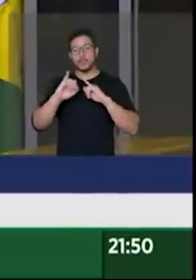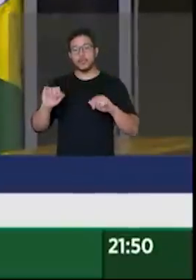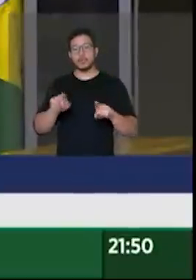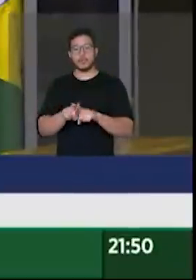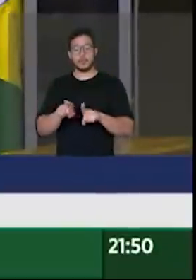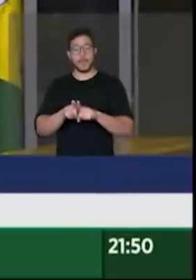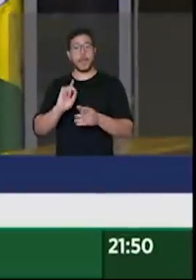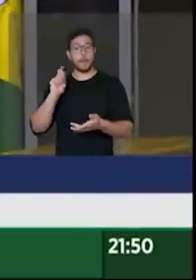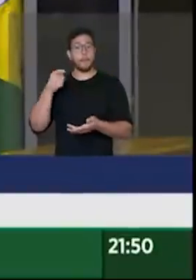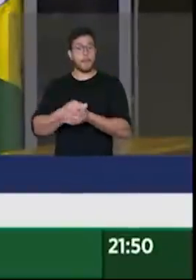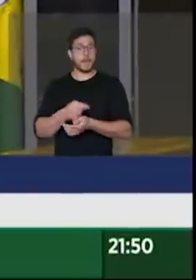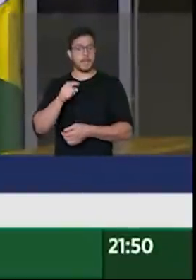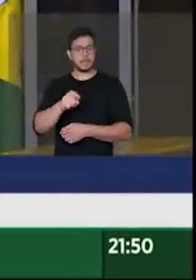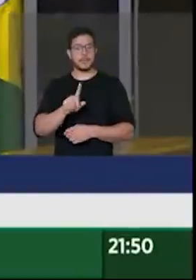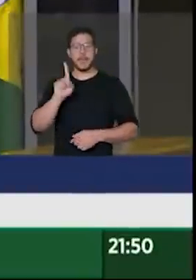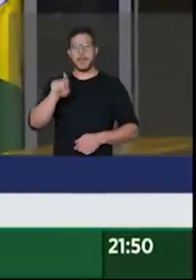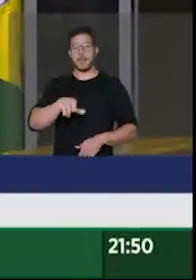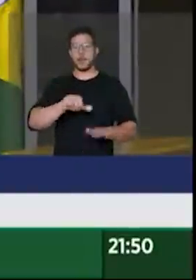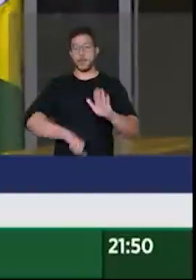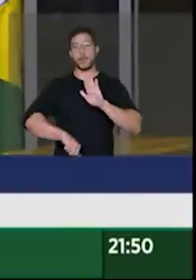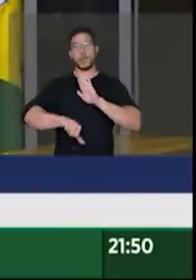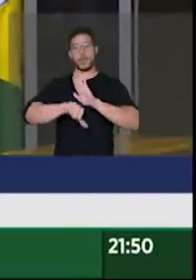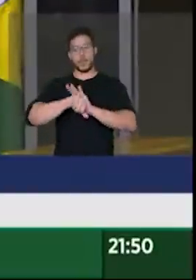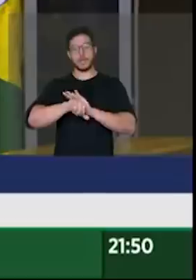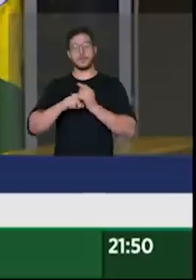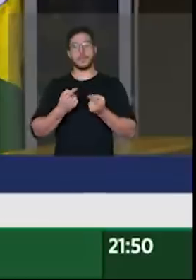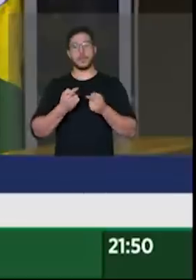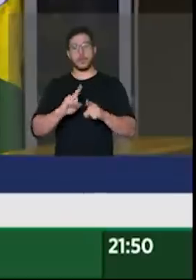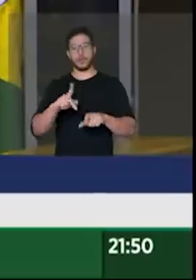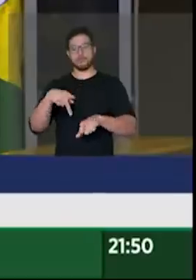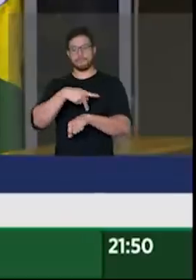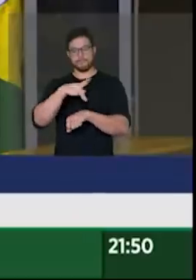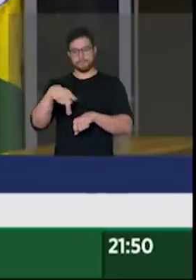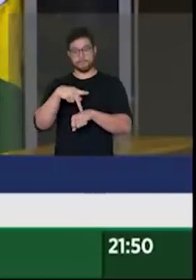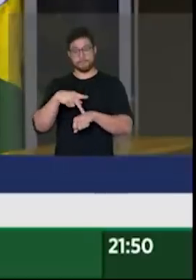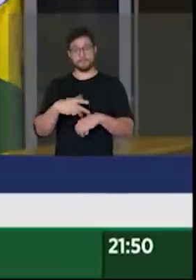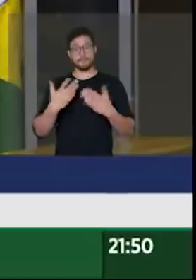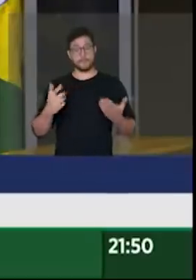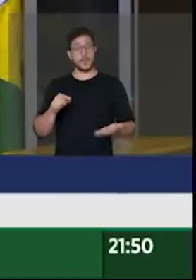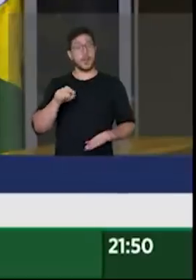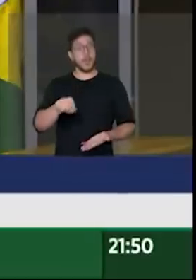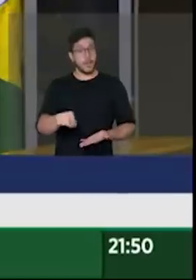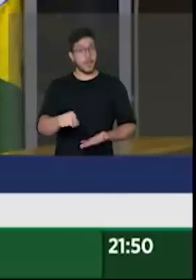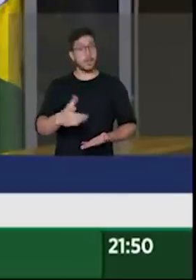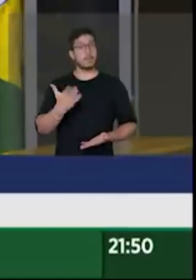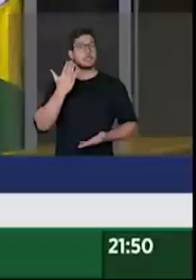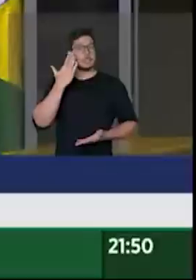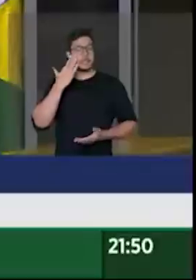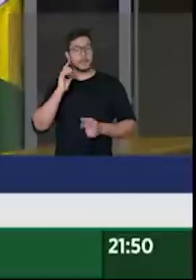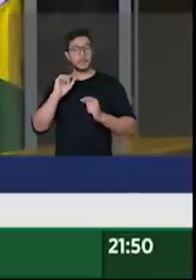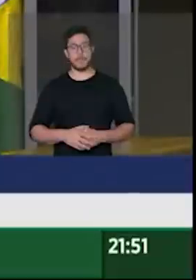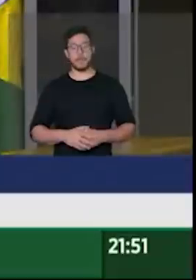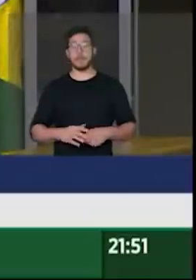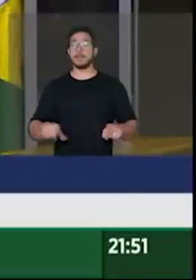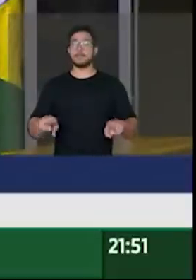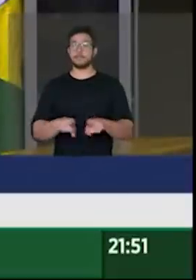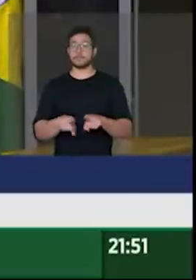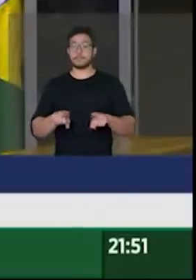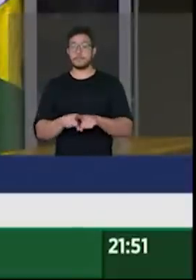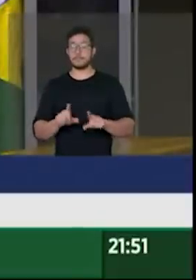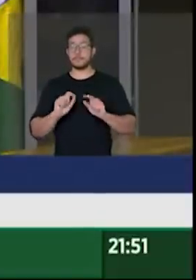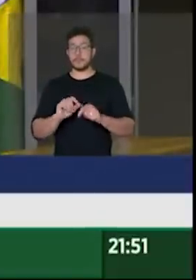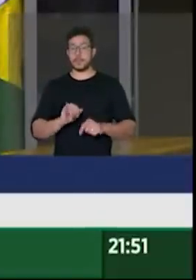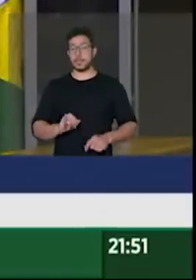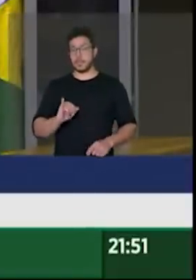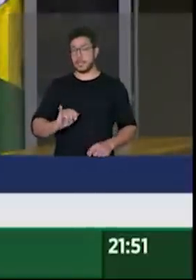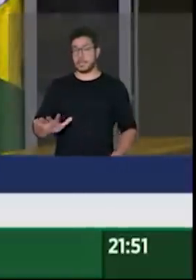política. Este crime que está sendo cometido contra o país vai fazer, anotem, o dólar bater 6, vai fazer a